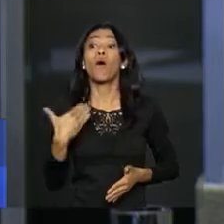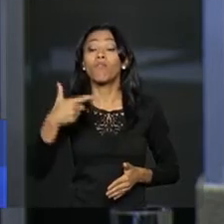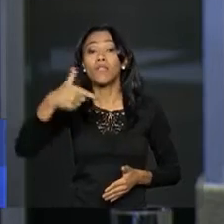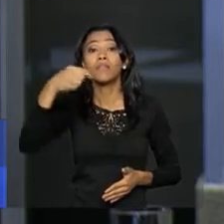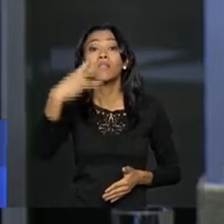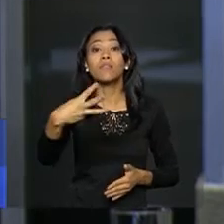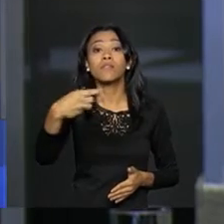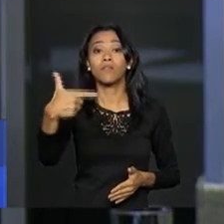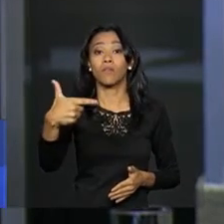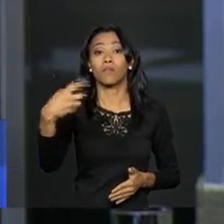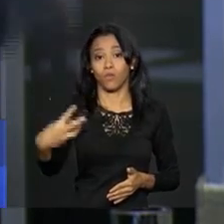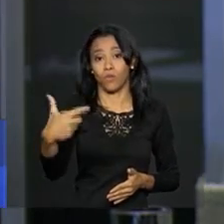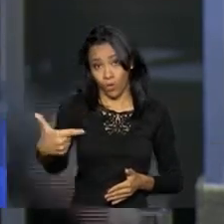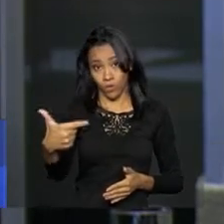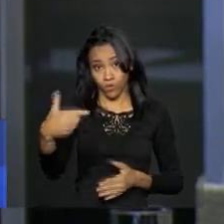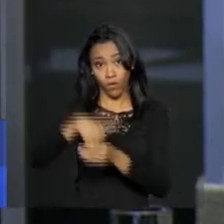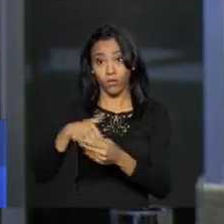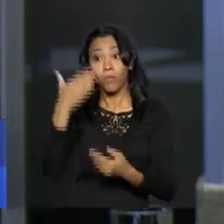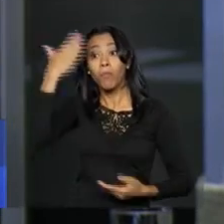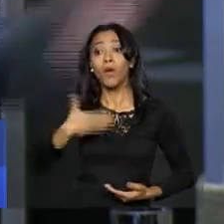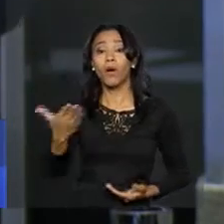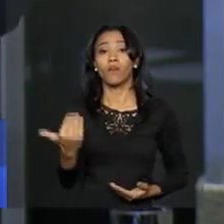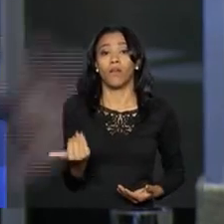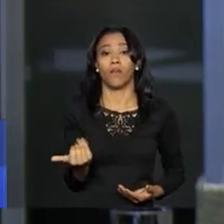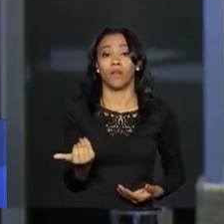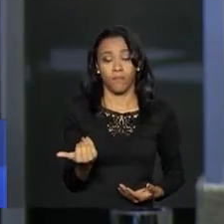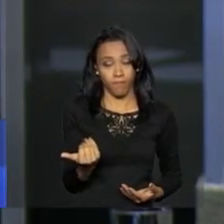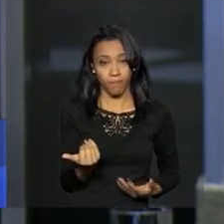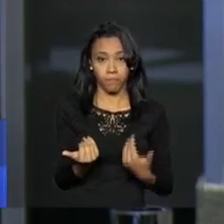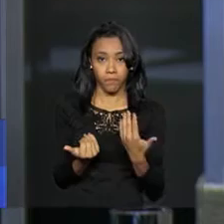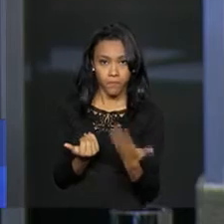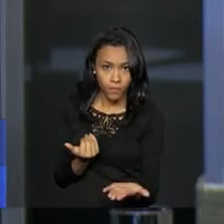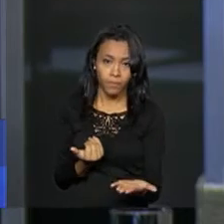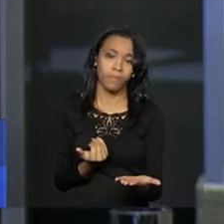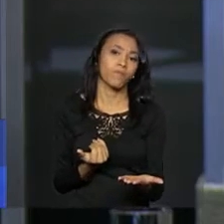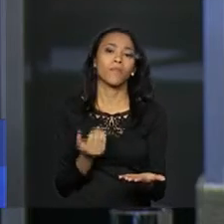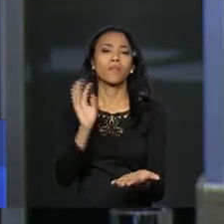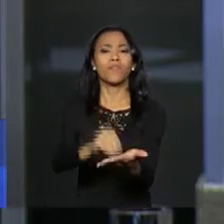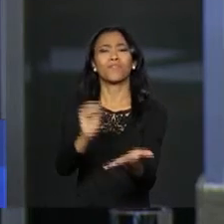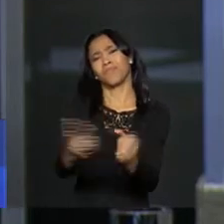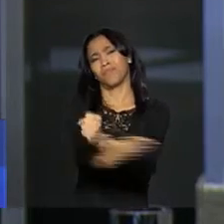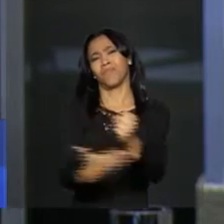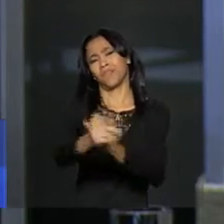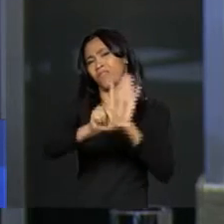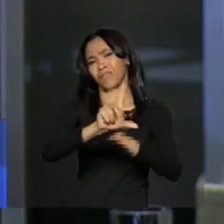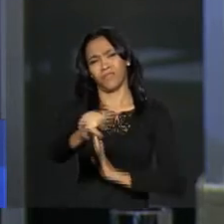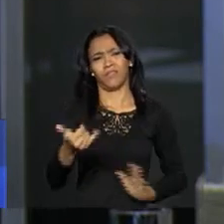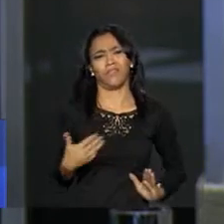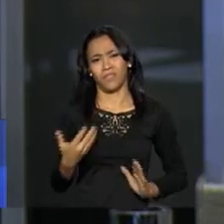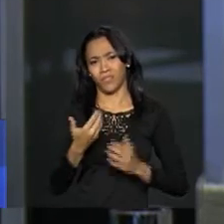votos. O teu relatório, Jovaí, carece de fundamento jurídico. Por